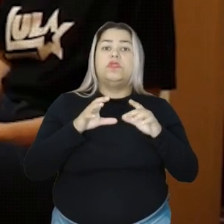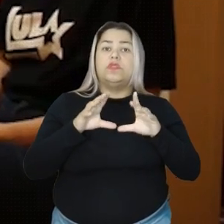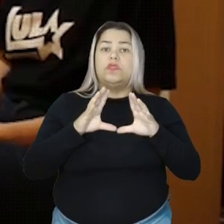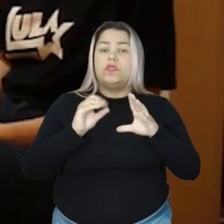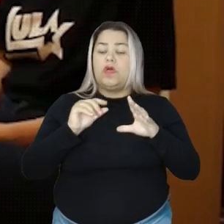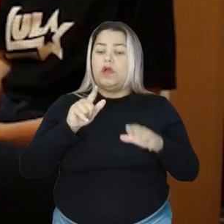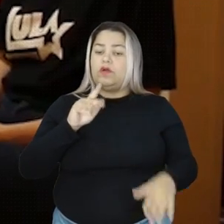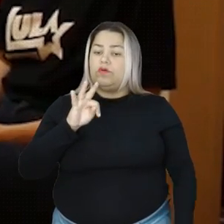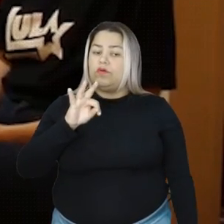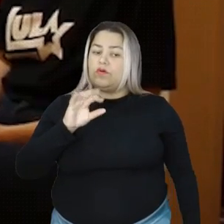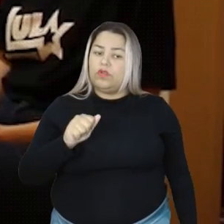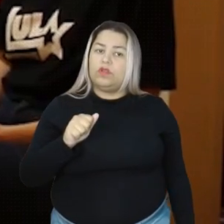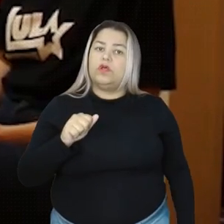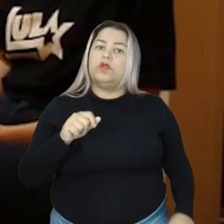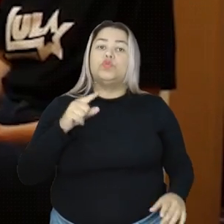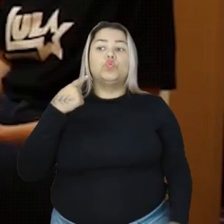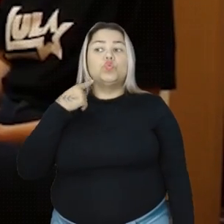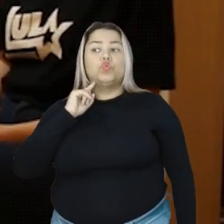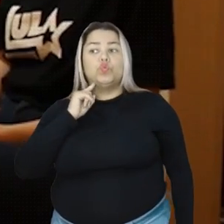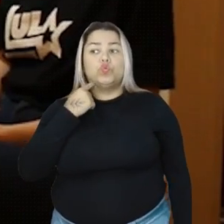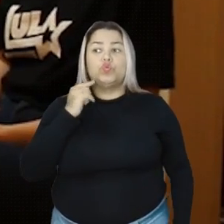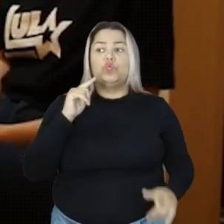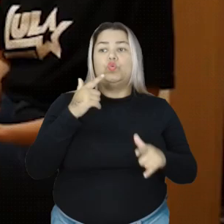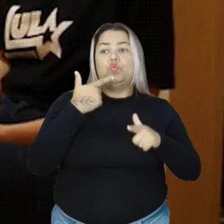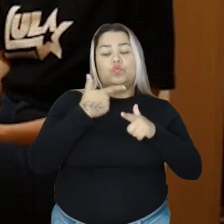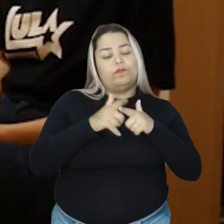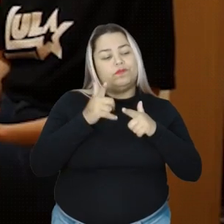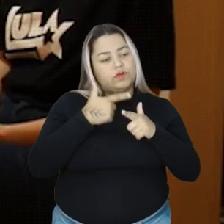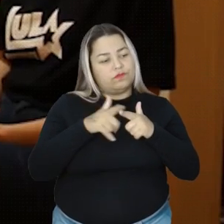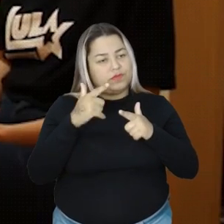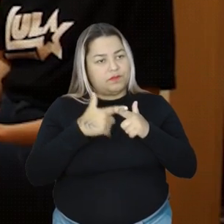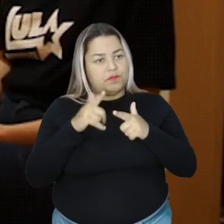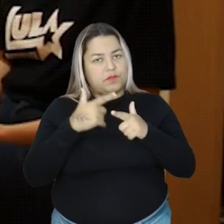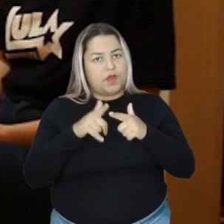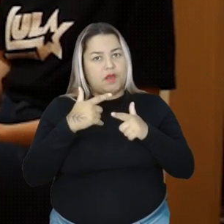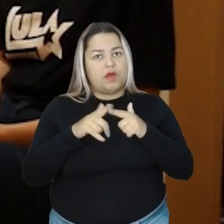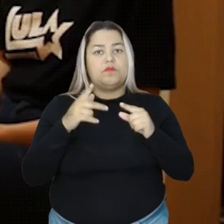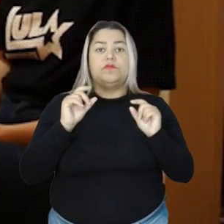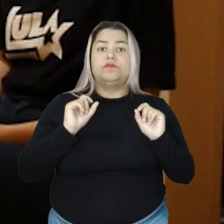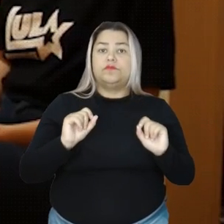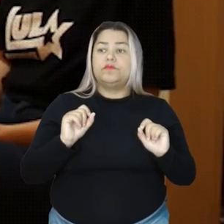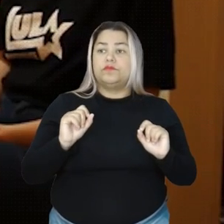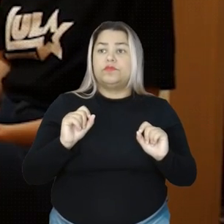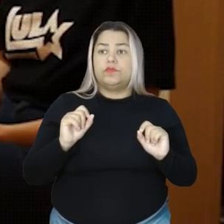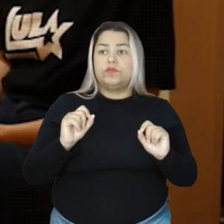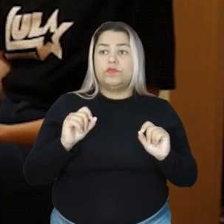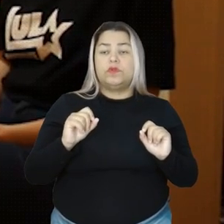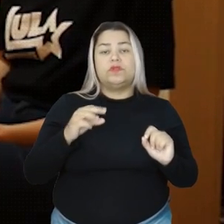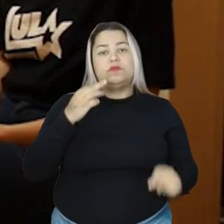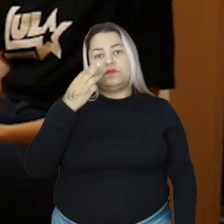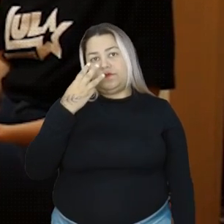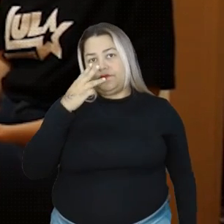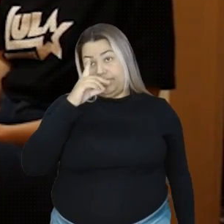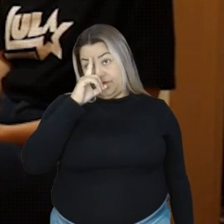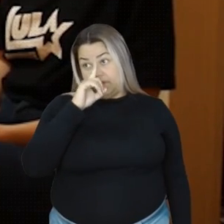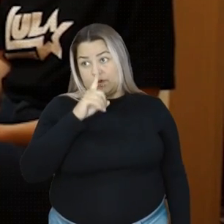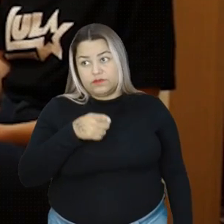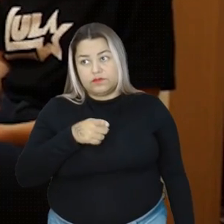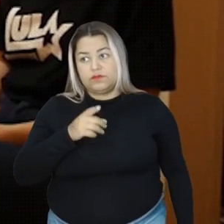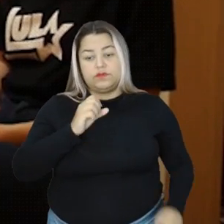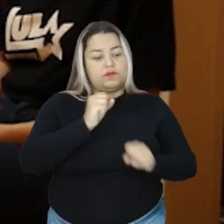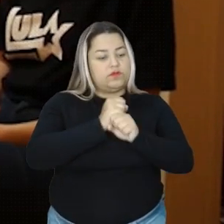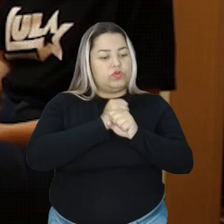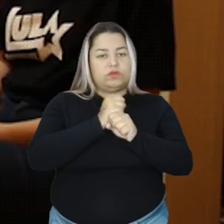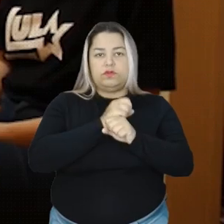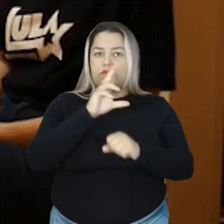do lixo, estava um problemaço. Até porque o Colares estava com um mandato de 3 anos, uhum. Não foi de